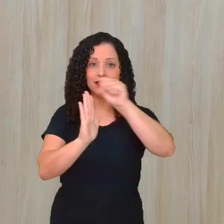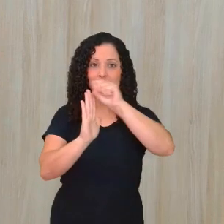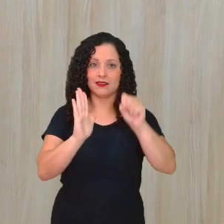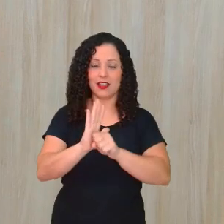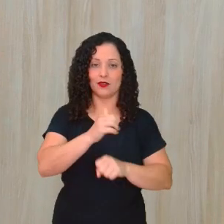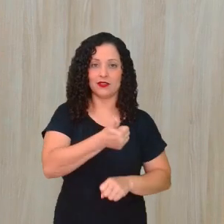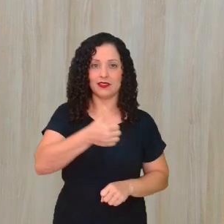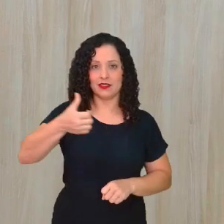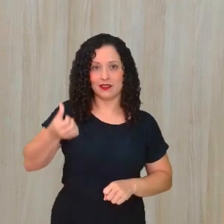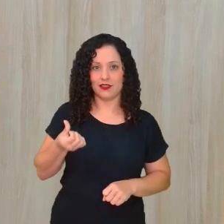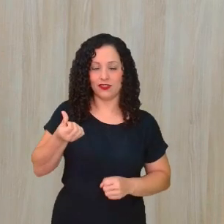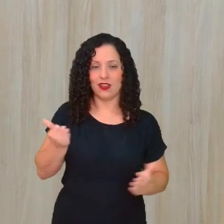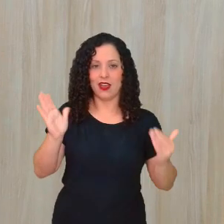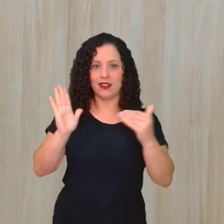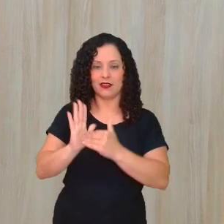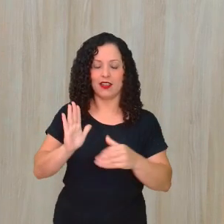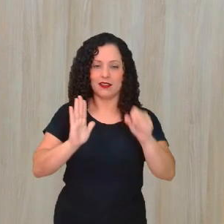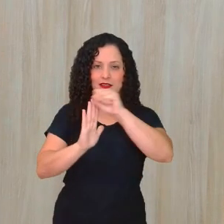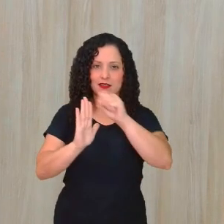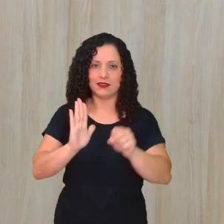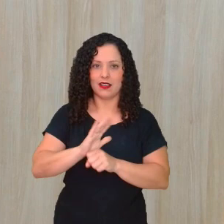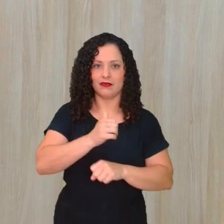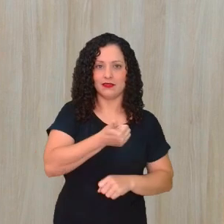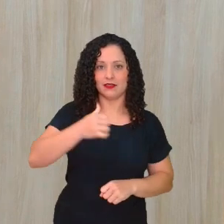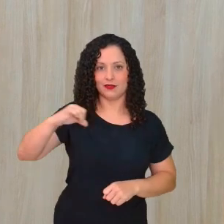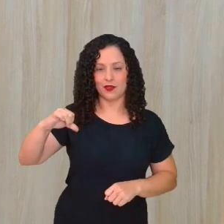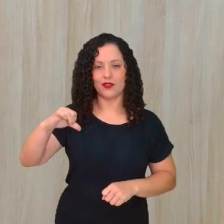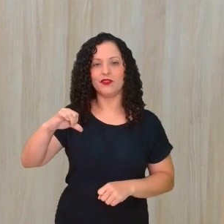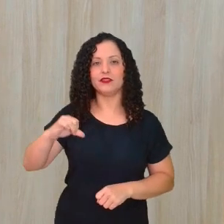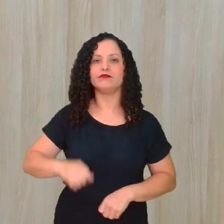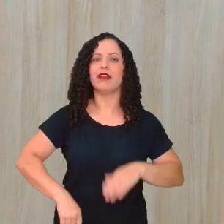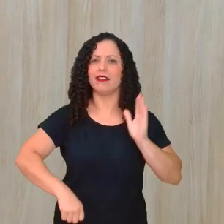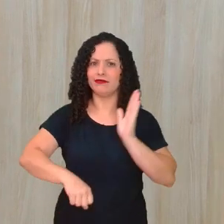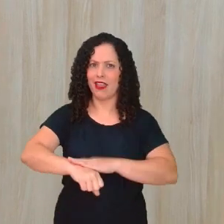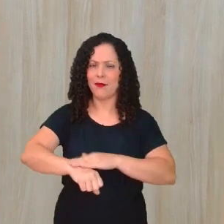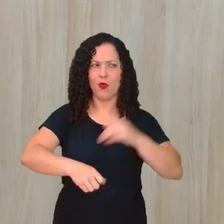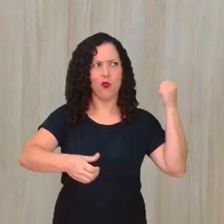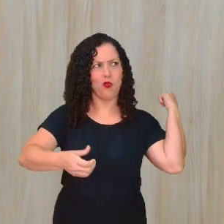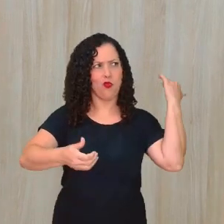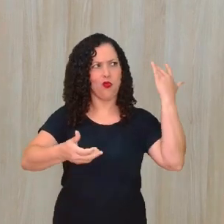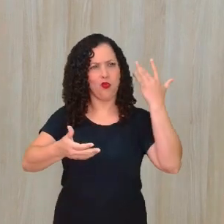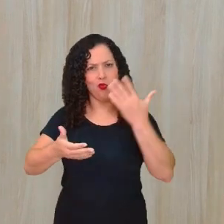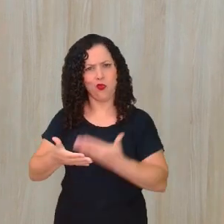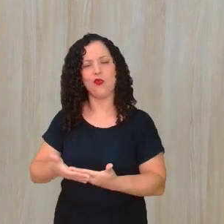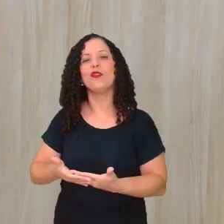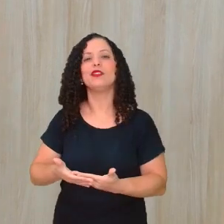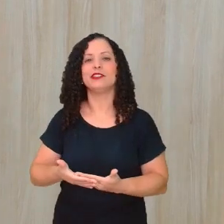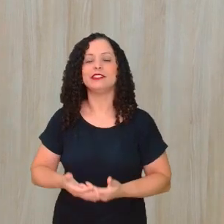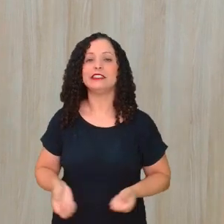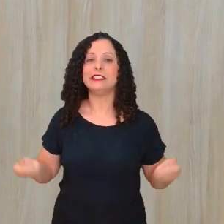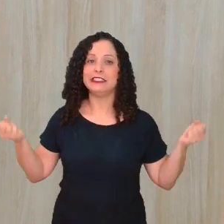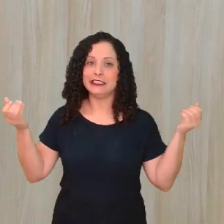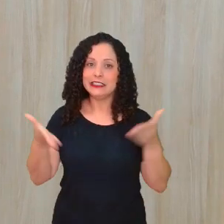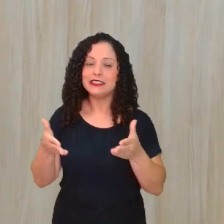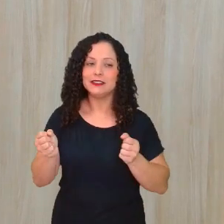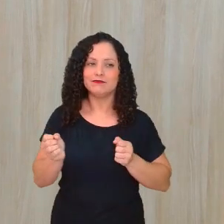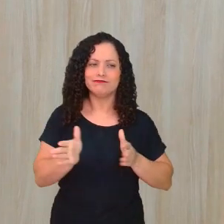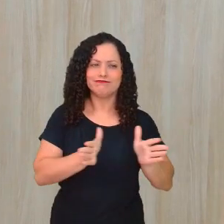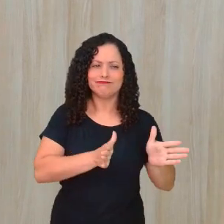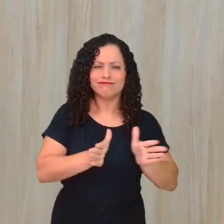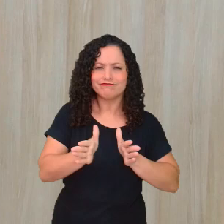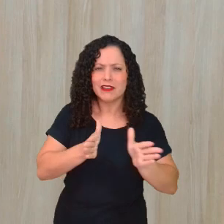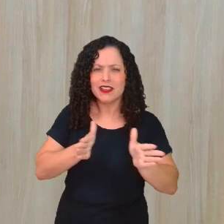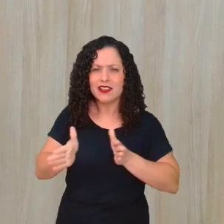XVI ao século XIX. É muito tempo, né, professor Luciano? Então, toda essa mobilização aí,